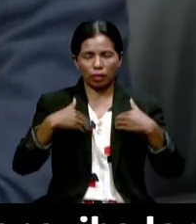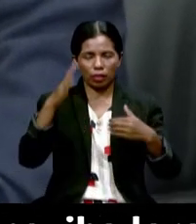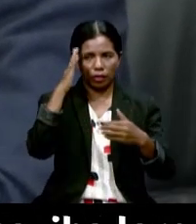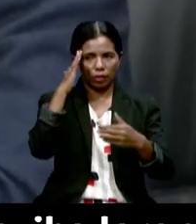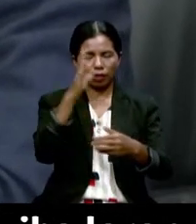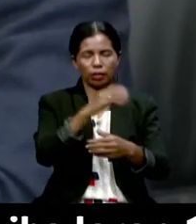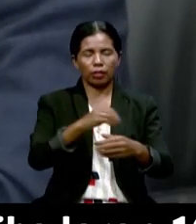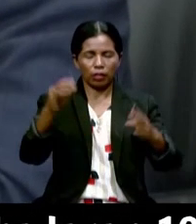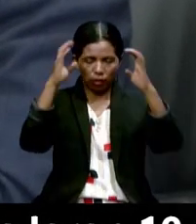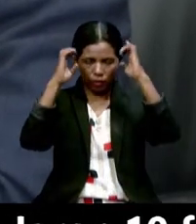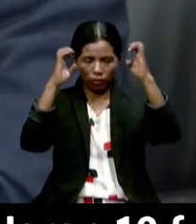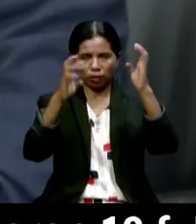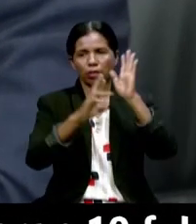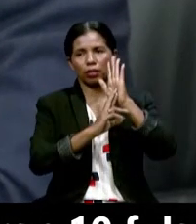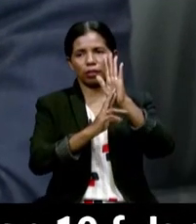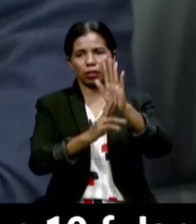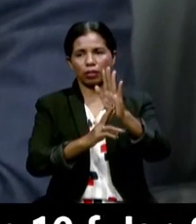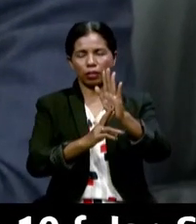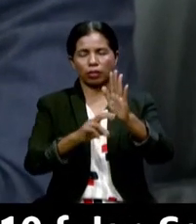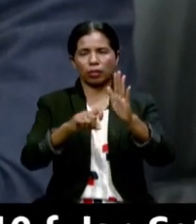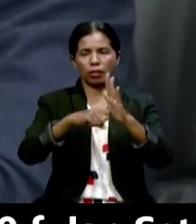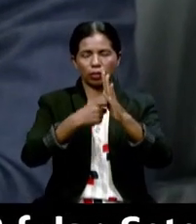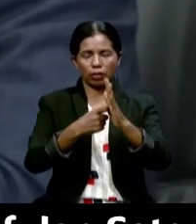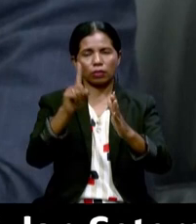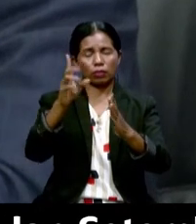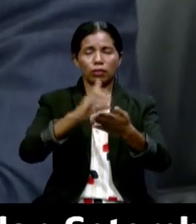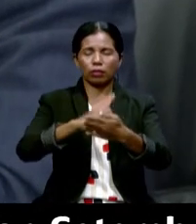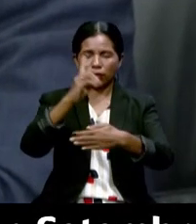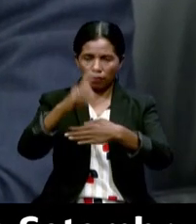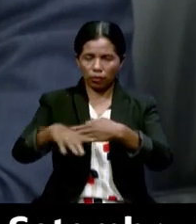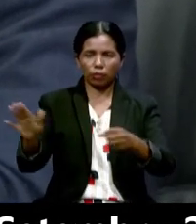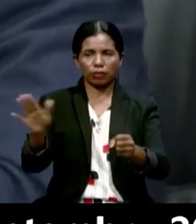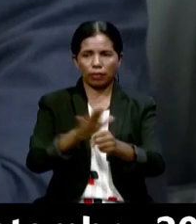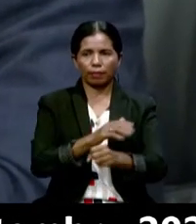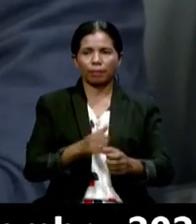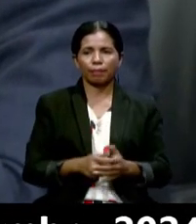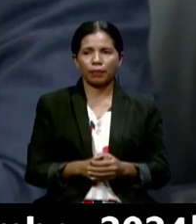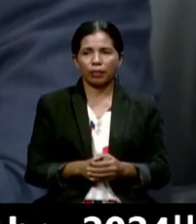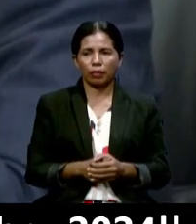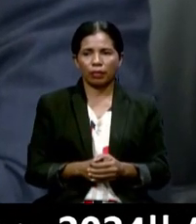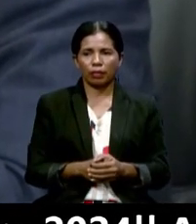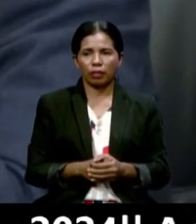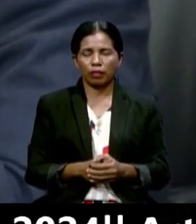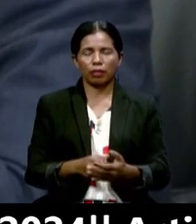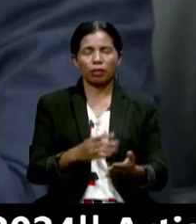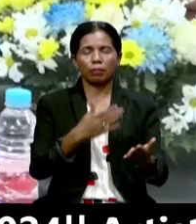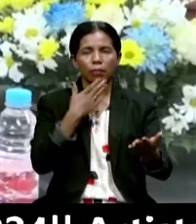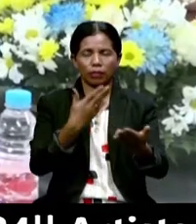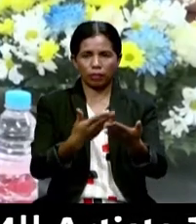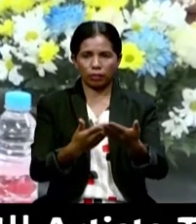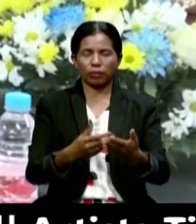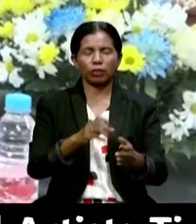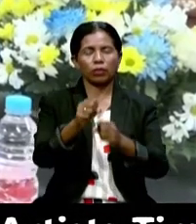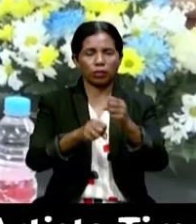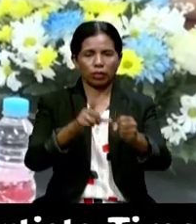a educação representa a chave para o desenvolvimento sustentável, ao progresso social. Colaboração